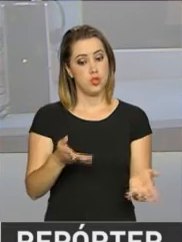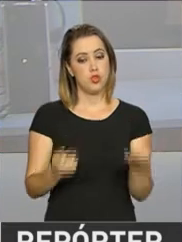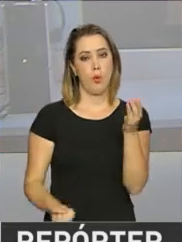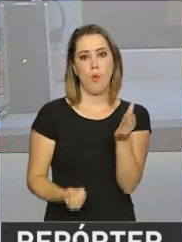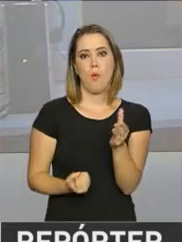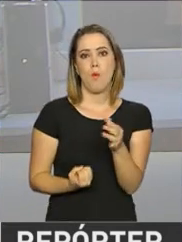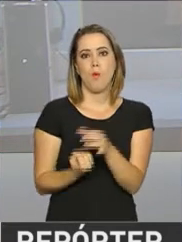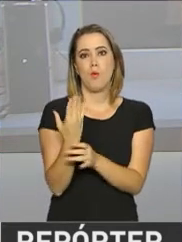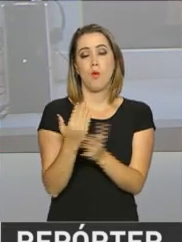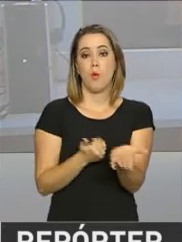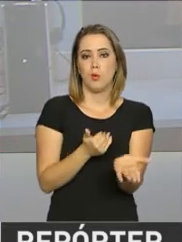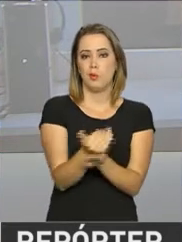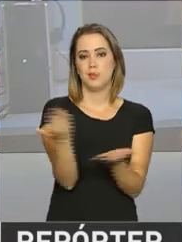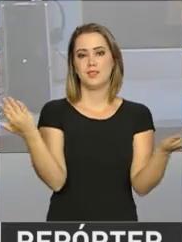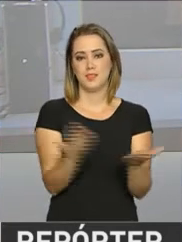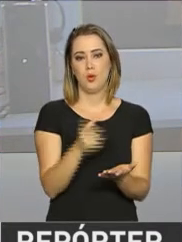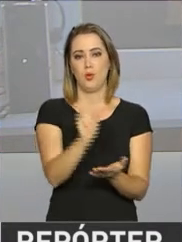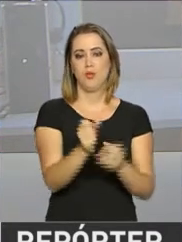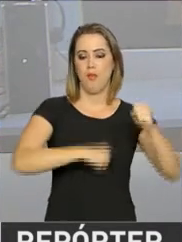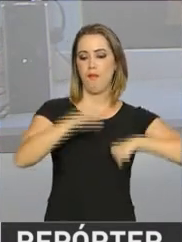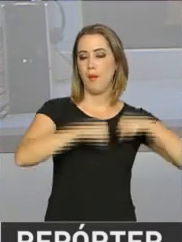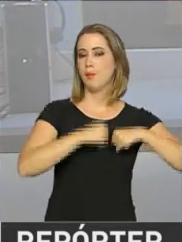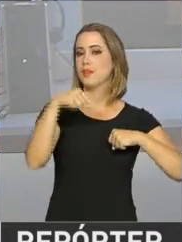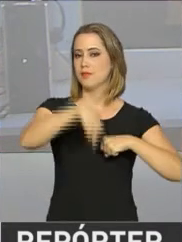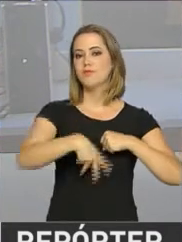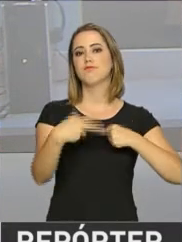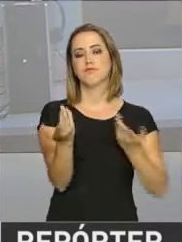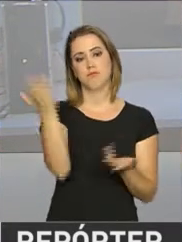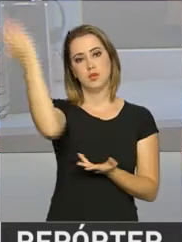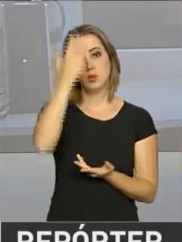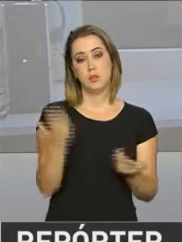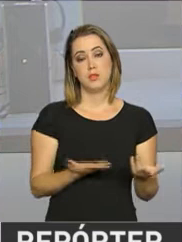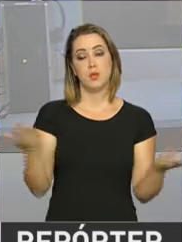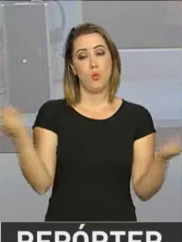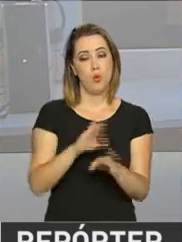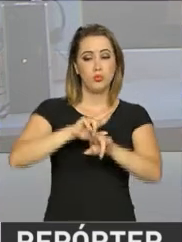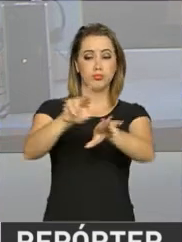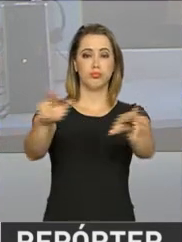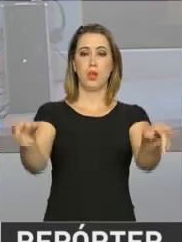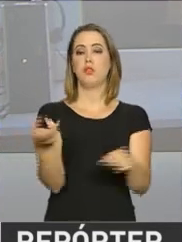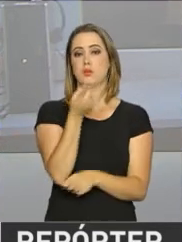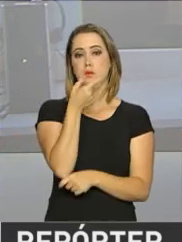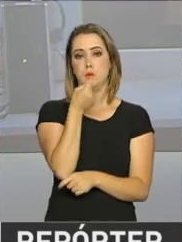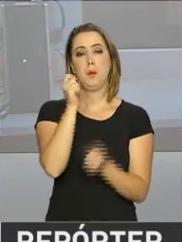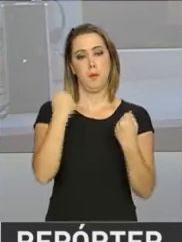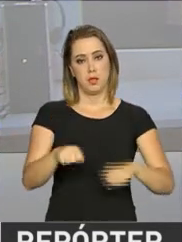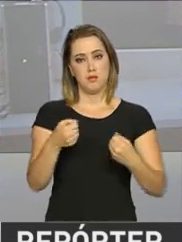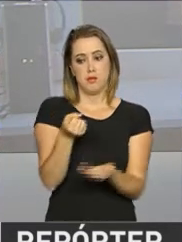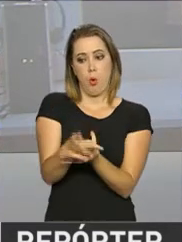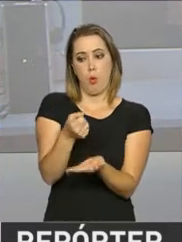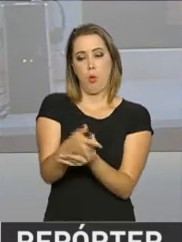nova unidade da fundação oswaldo cruz no rio de janeiro esses remédios são atualmente importados pelo sus o brasil também passa a